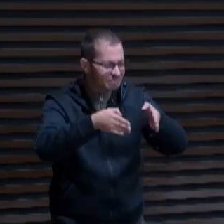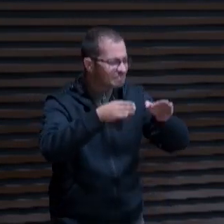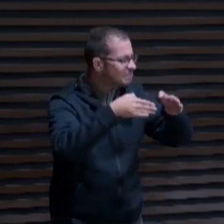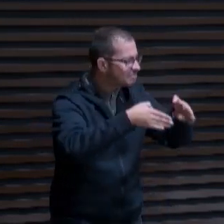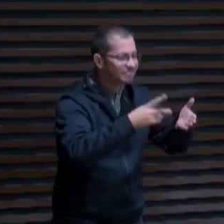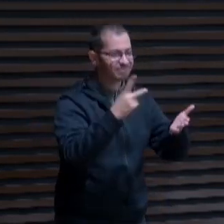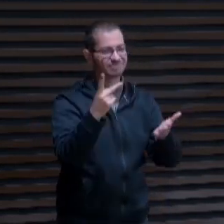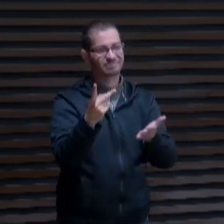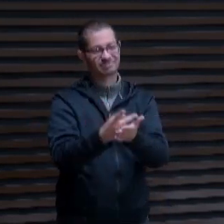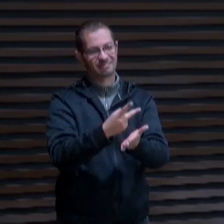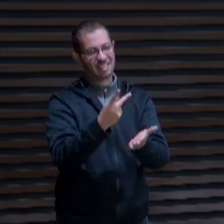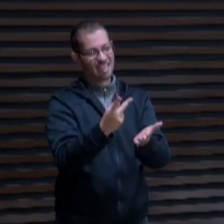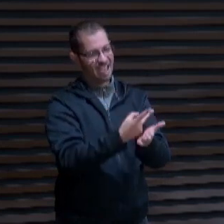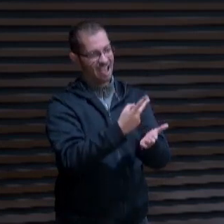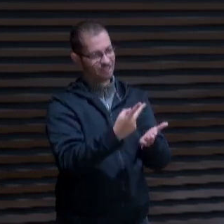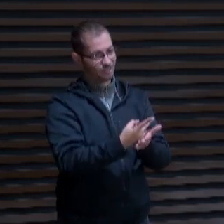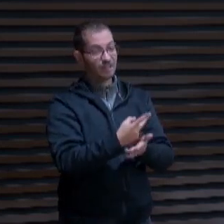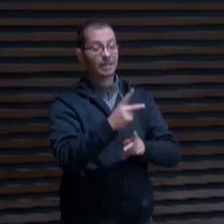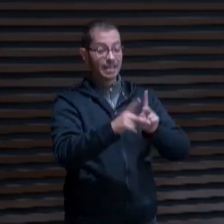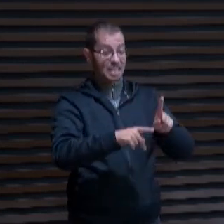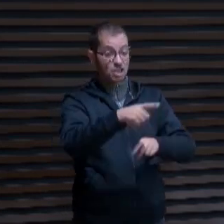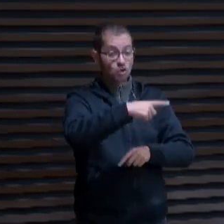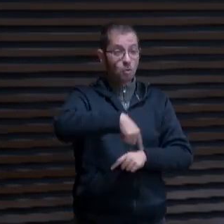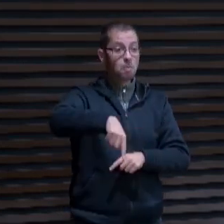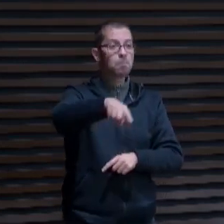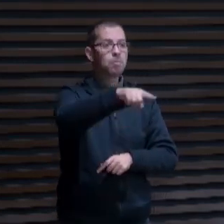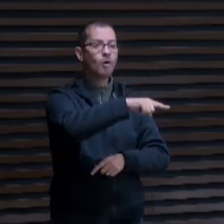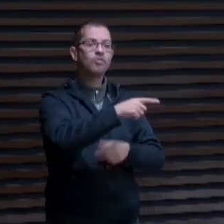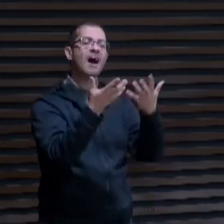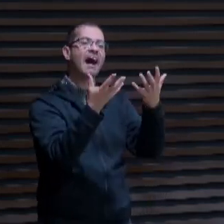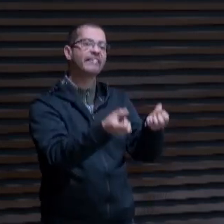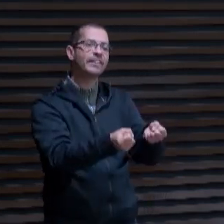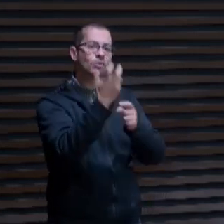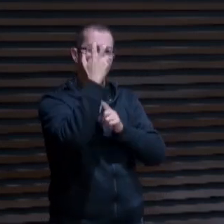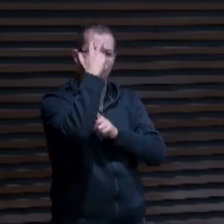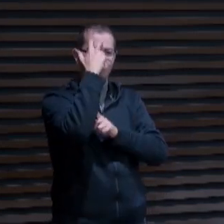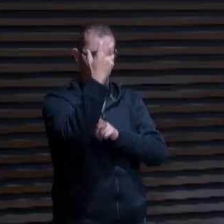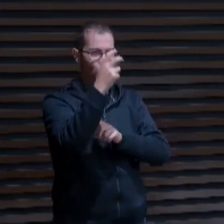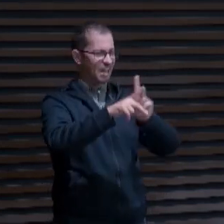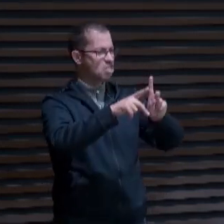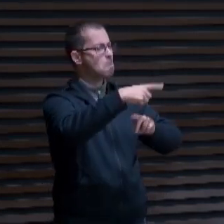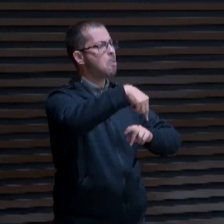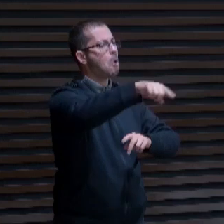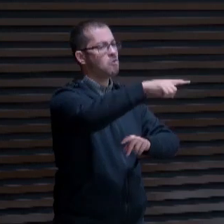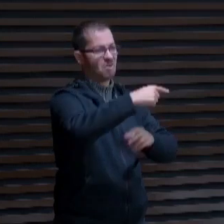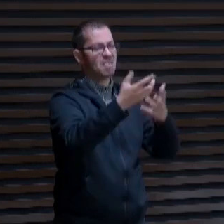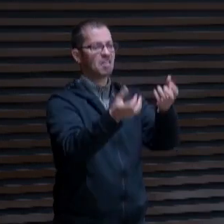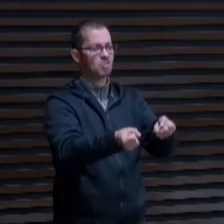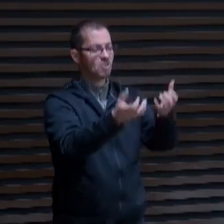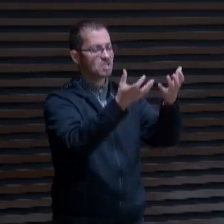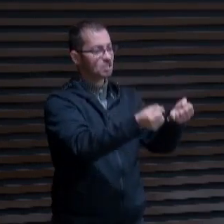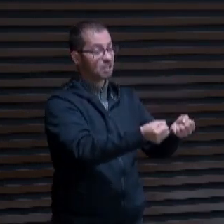povo viveu desta maneira, aceitando a cultura dos povos à sua volta. E Deus, então,